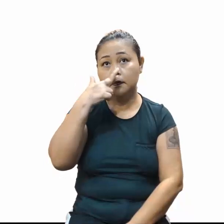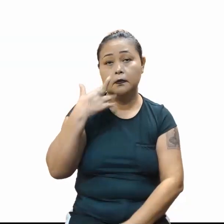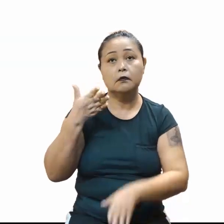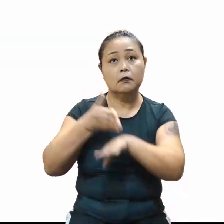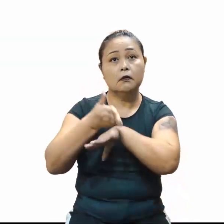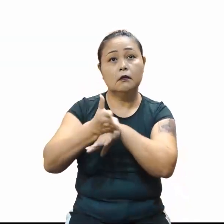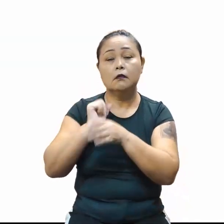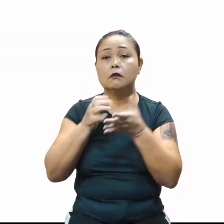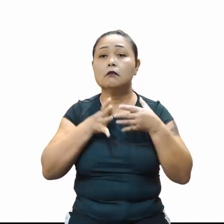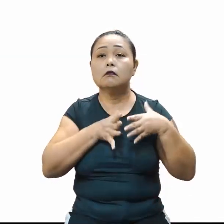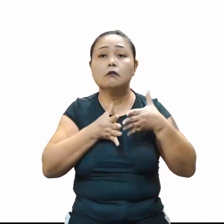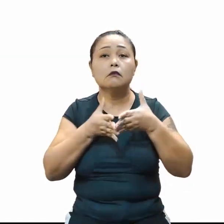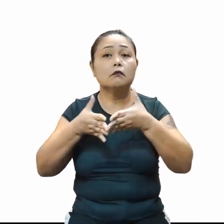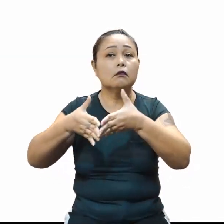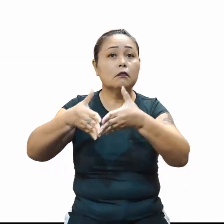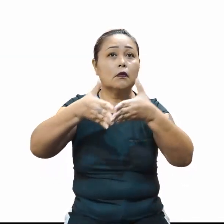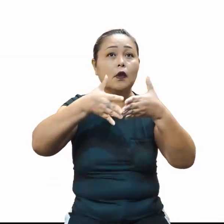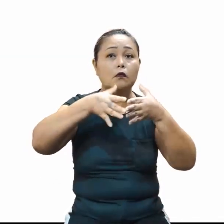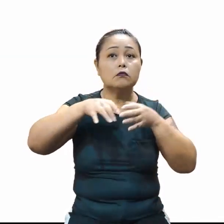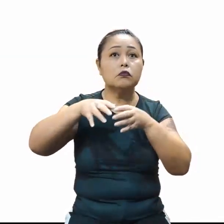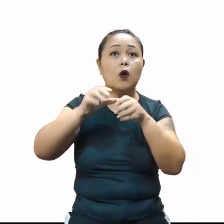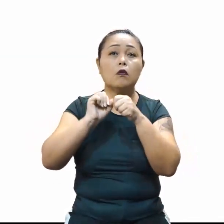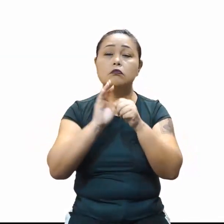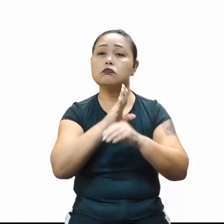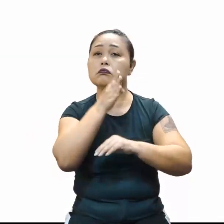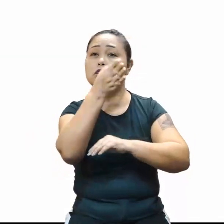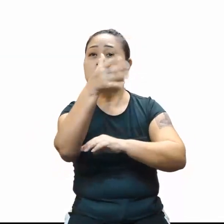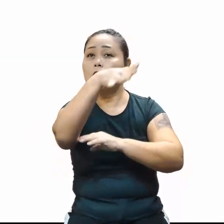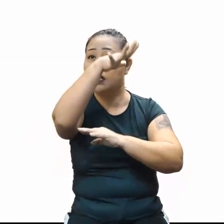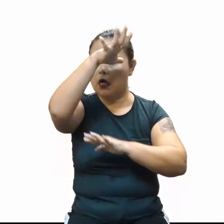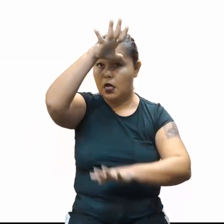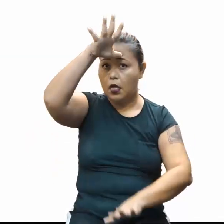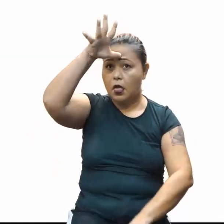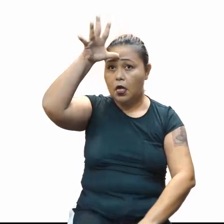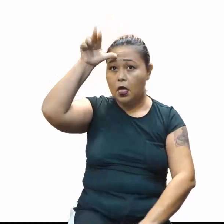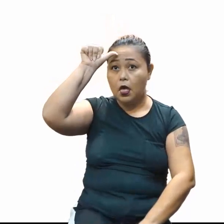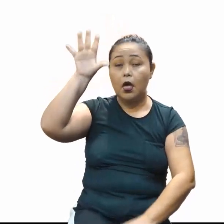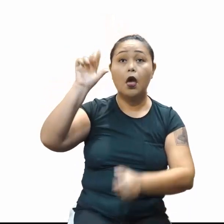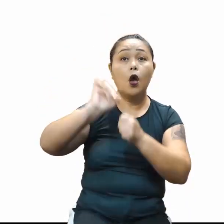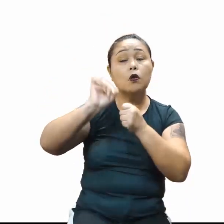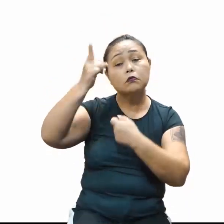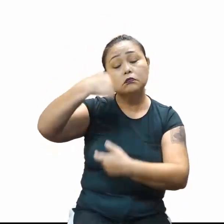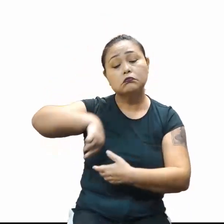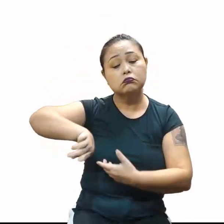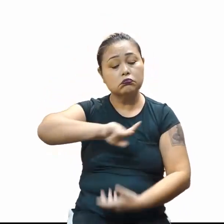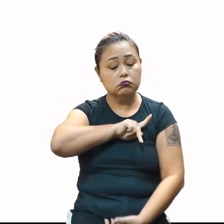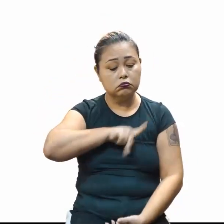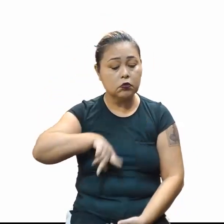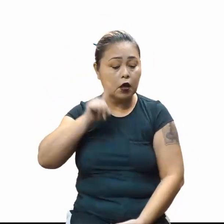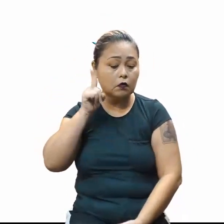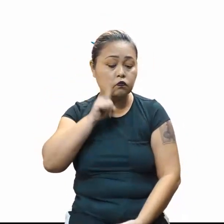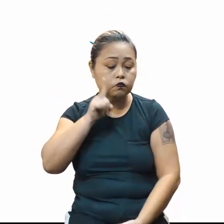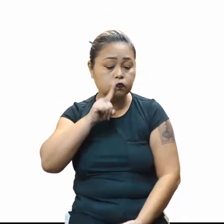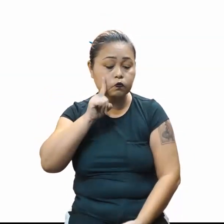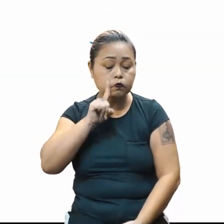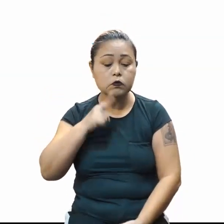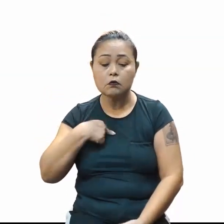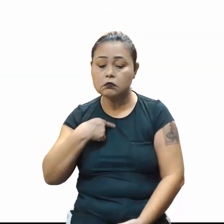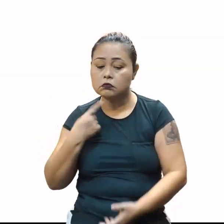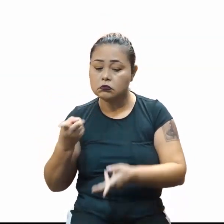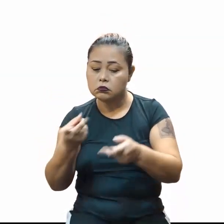Rondon participou de uma expedição pelos sertões amazônicos com o presidente norte-americano para explorar o Rio da